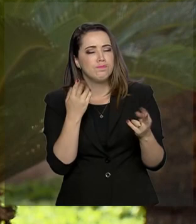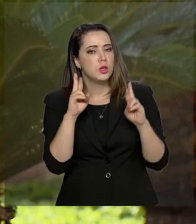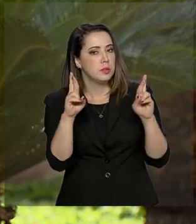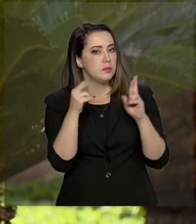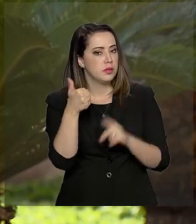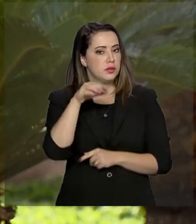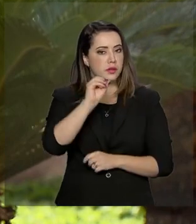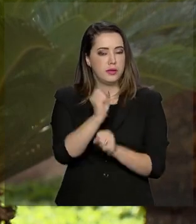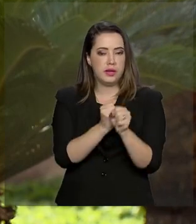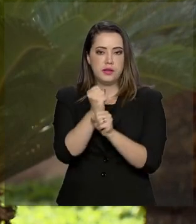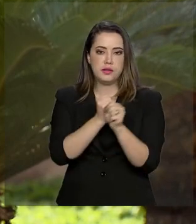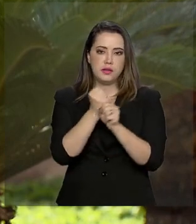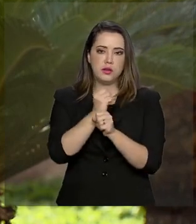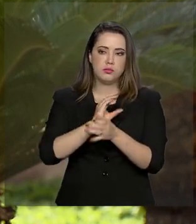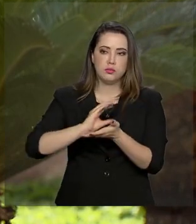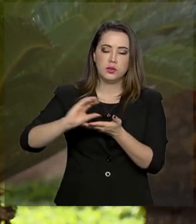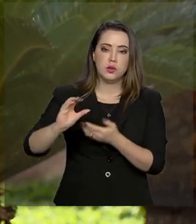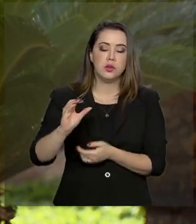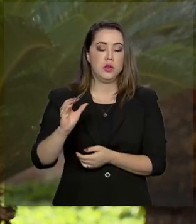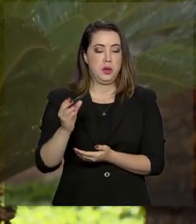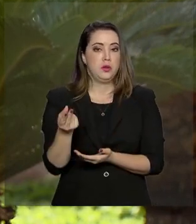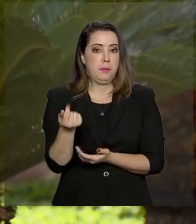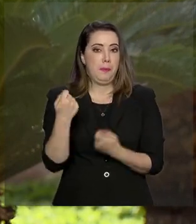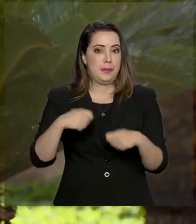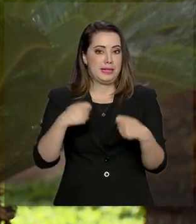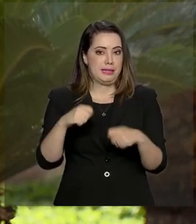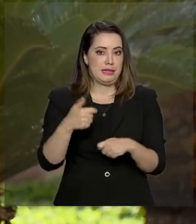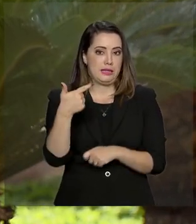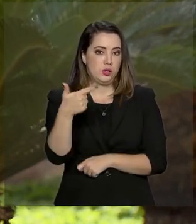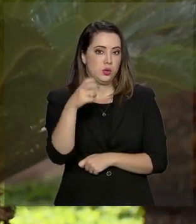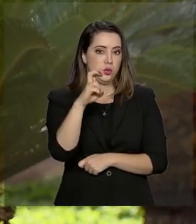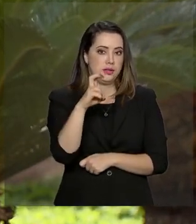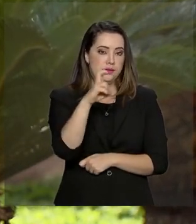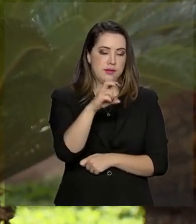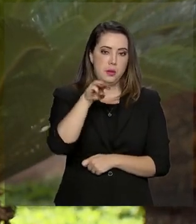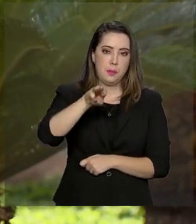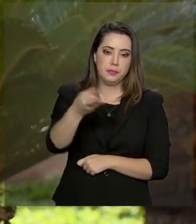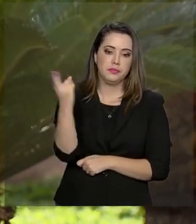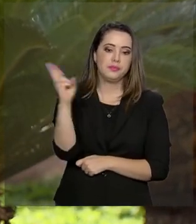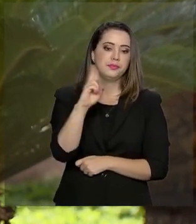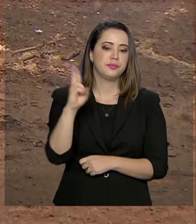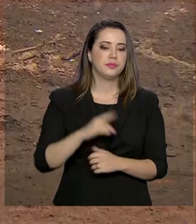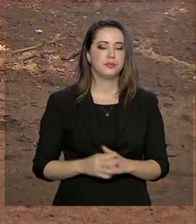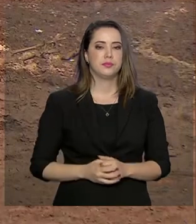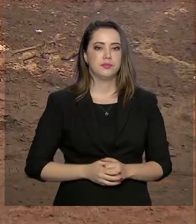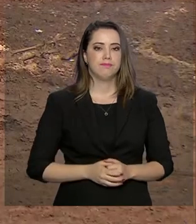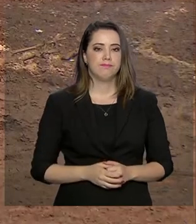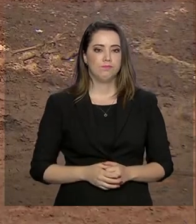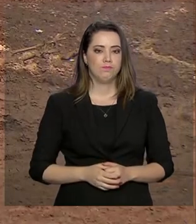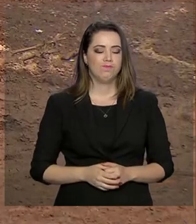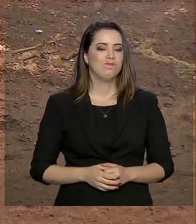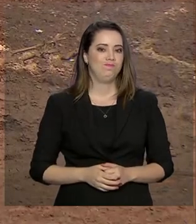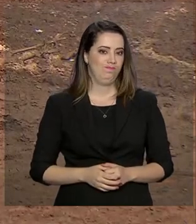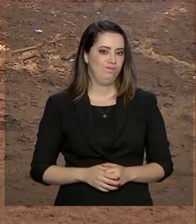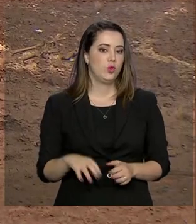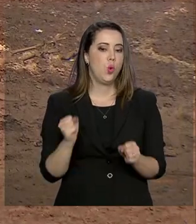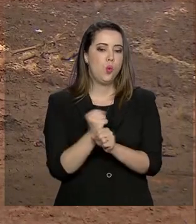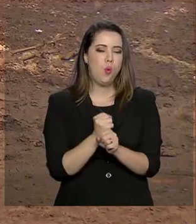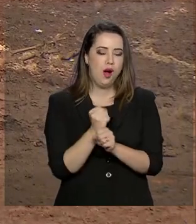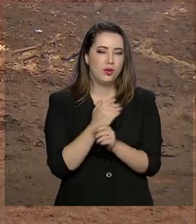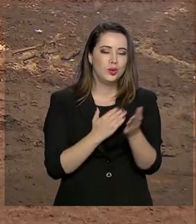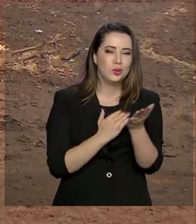os investimentos no projeto cheguem a 255 milhões de reais. E o ano que começou com o